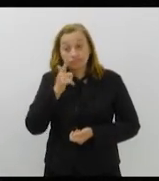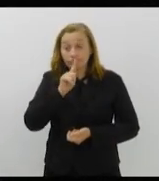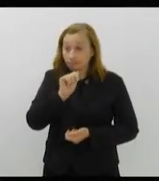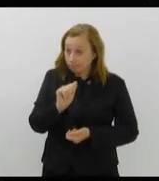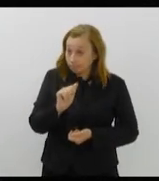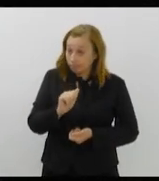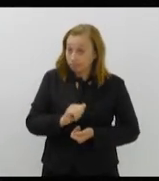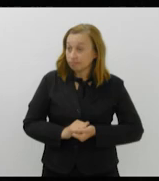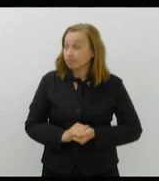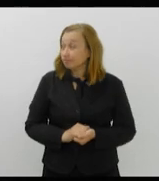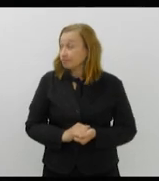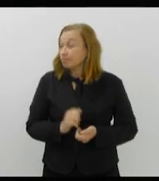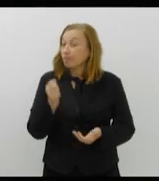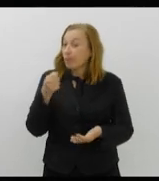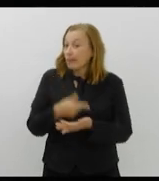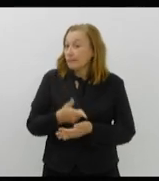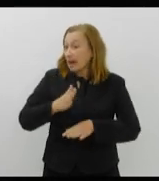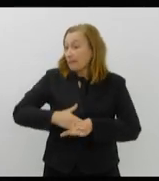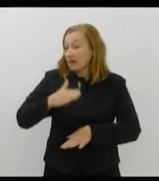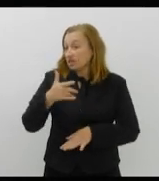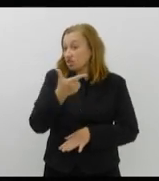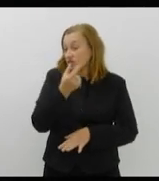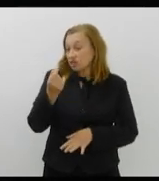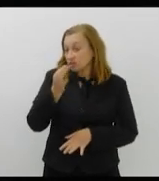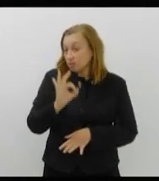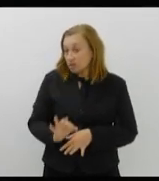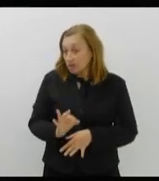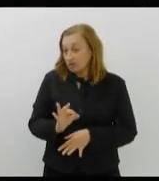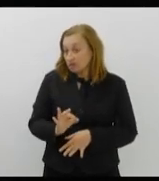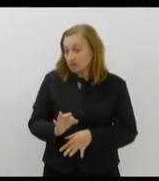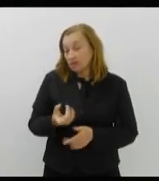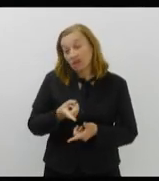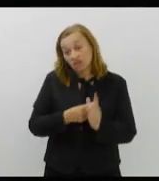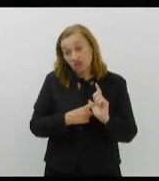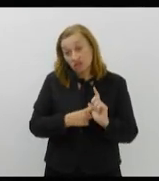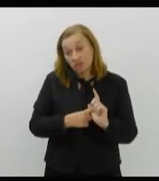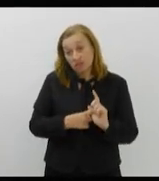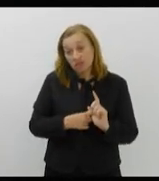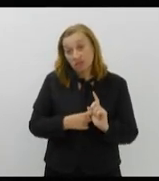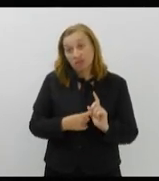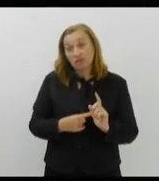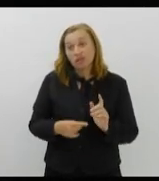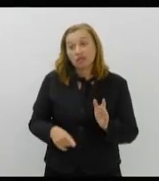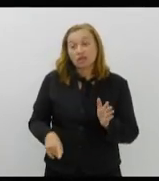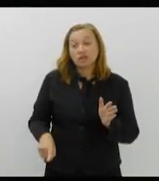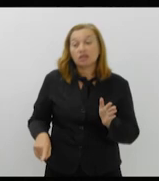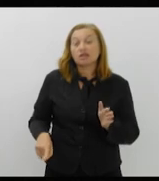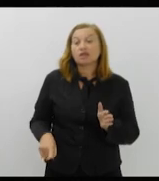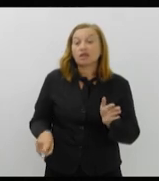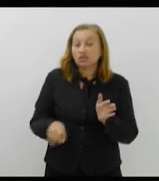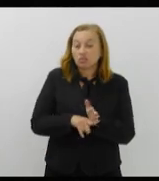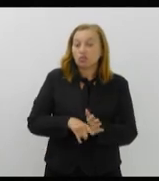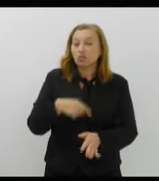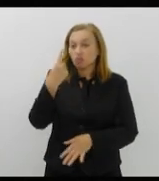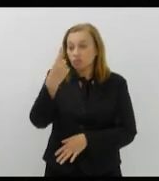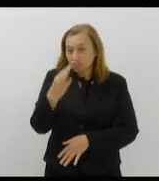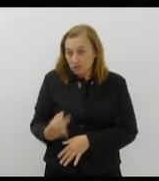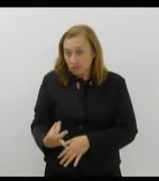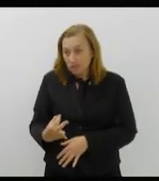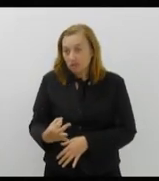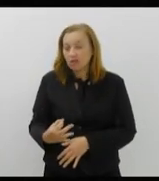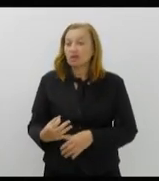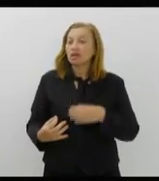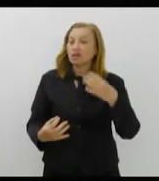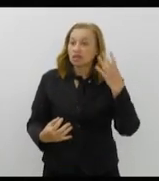conseguir pagar mais de 20% da dívida aí desce outro 1% então já caiu de 4